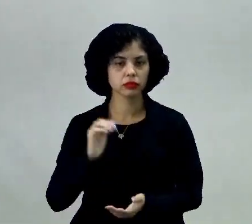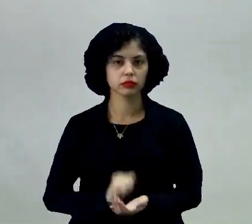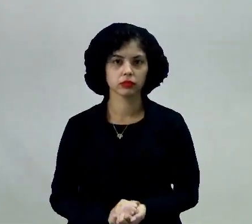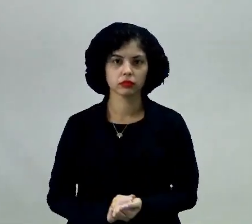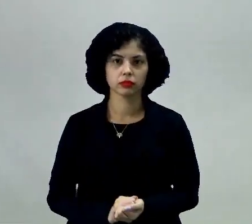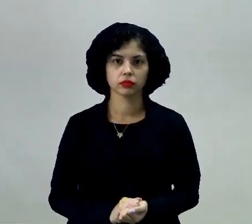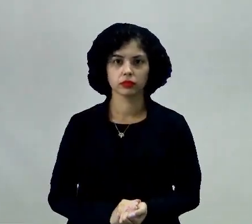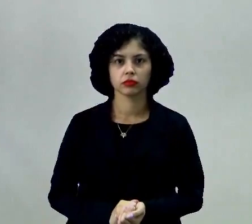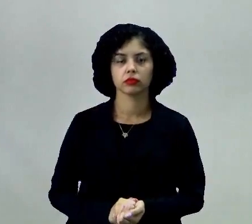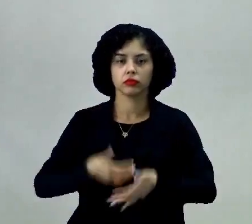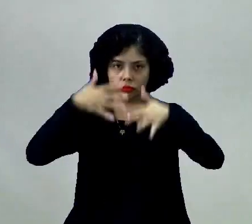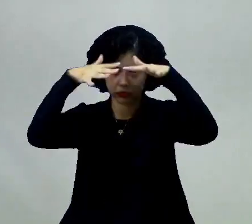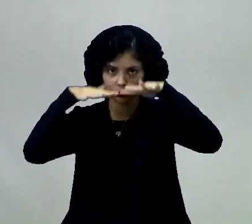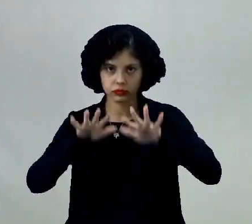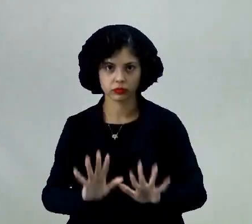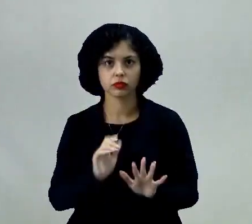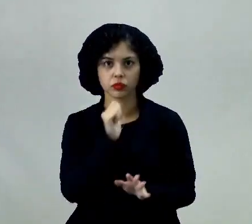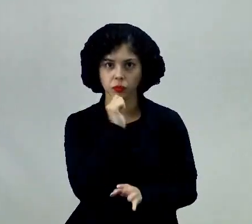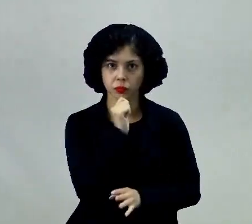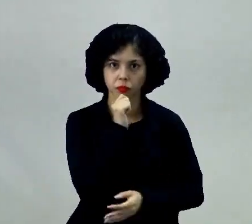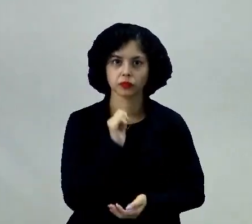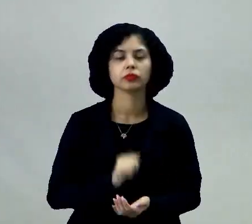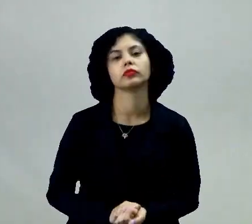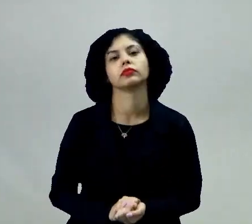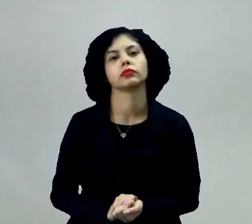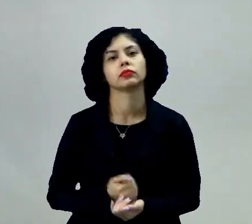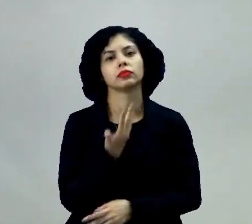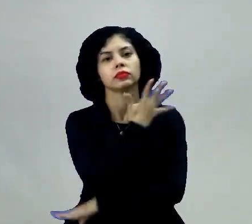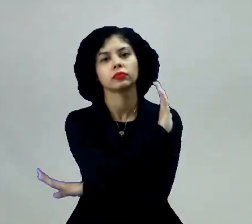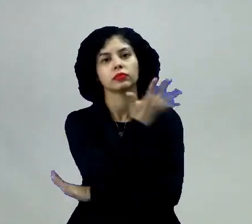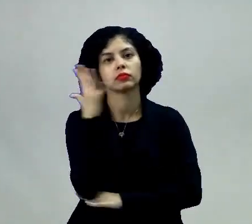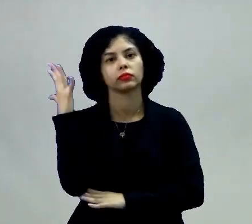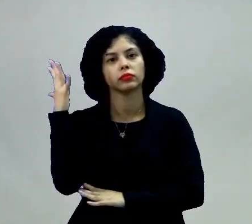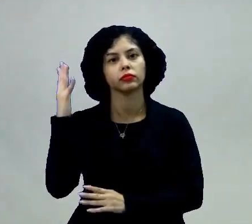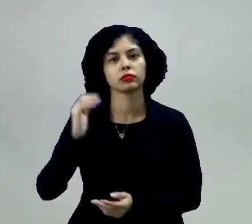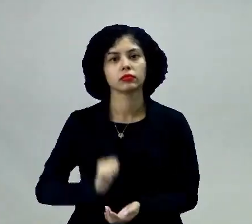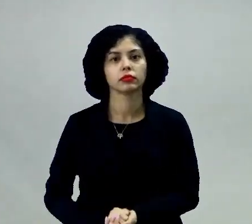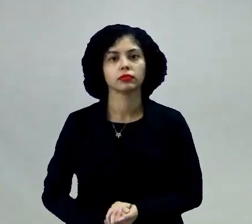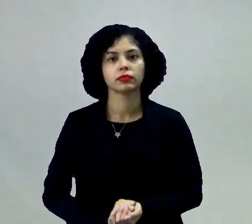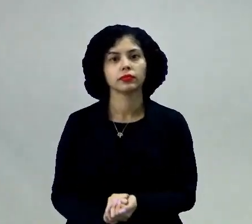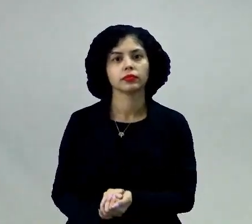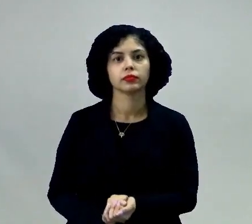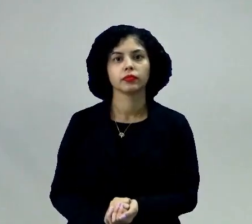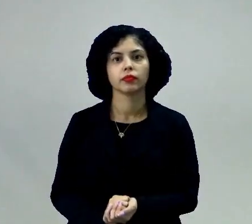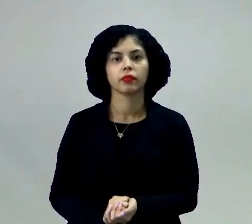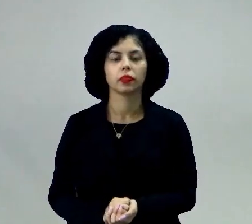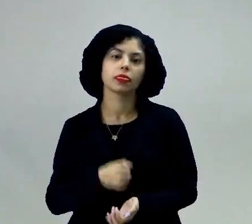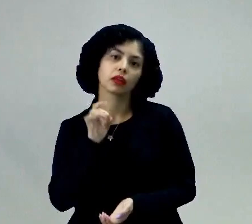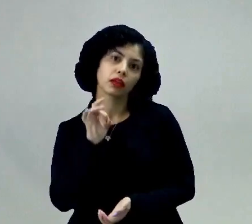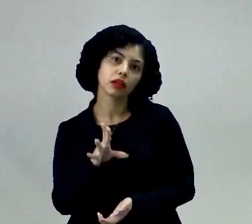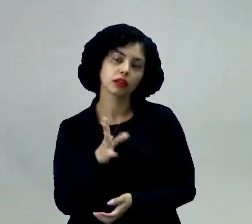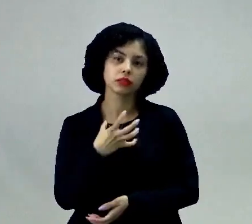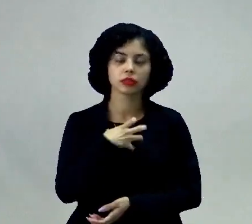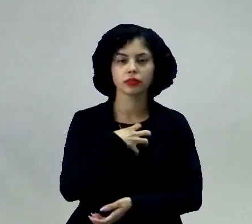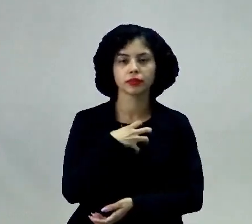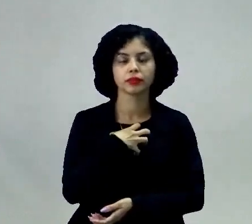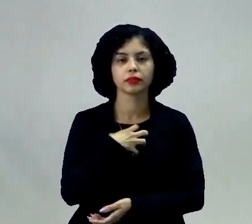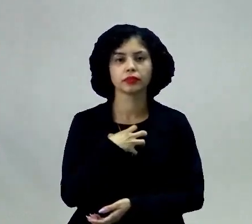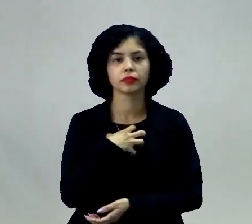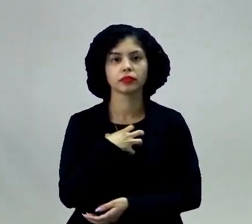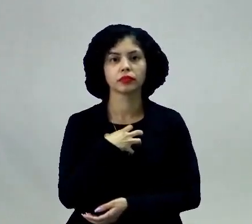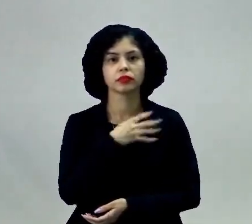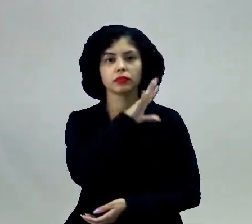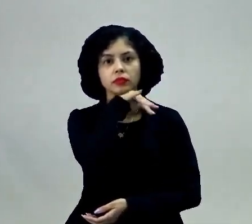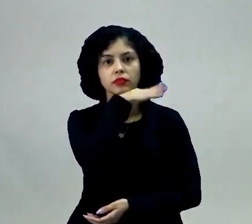é um meio ambiente, a sua casa é um meio ambiente. Então, o meio ambiente, não só no sentido fauna